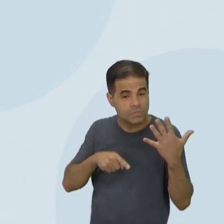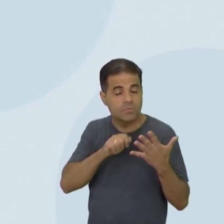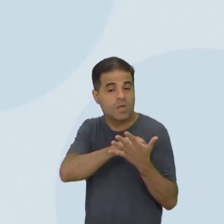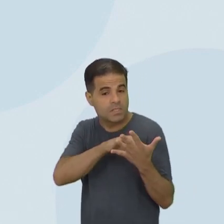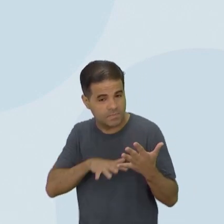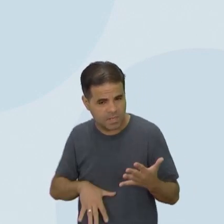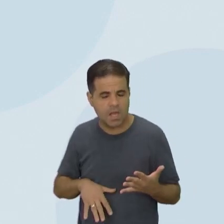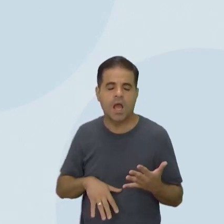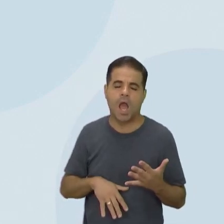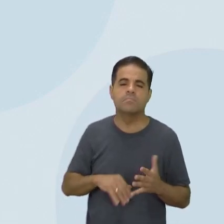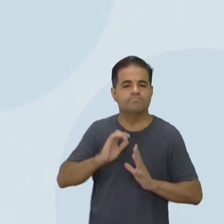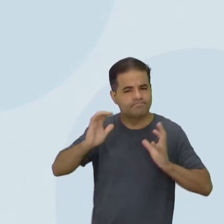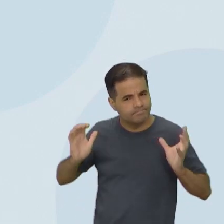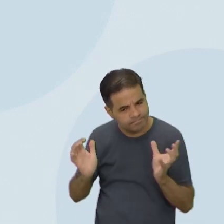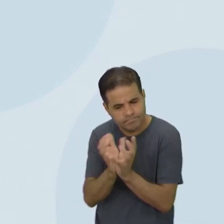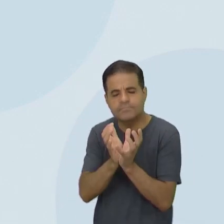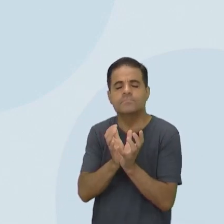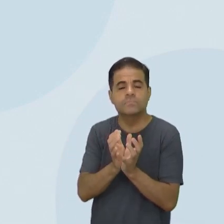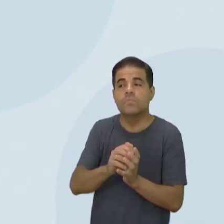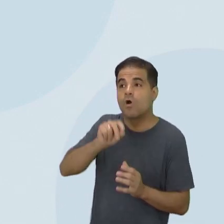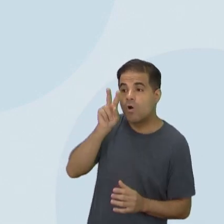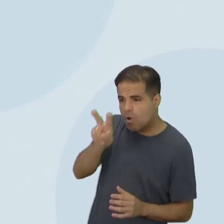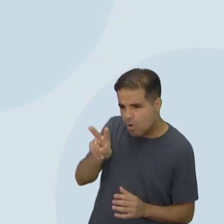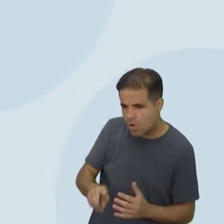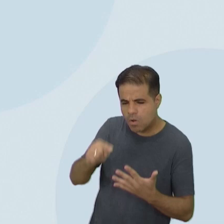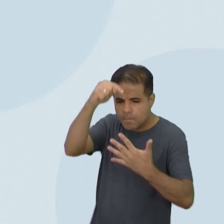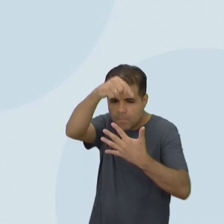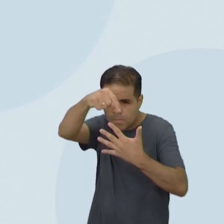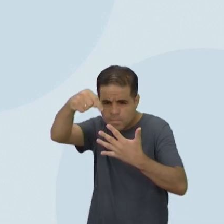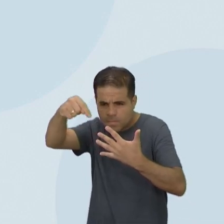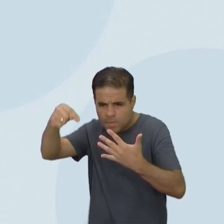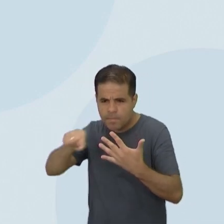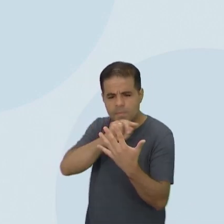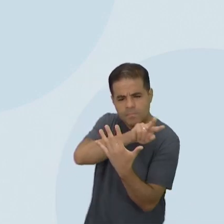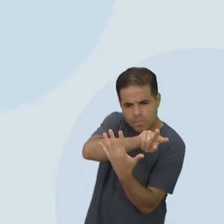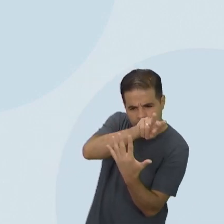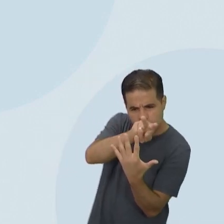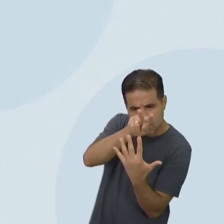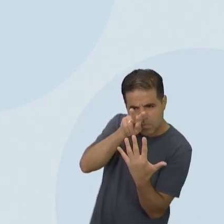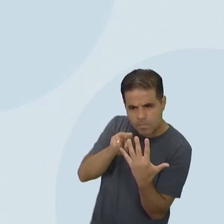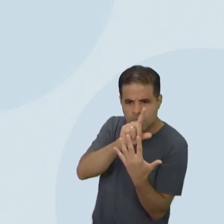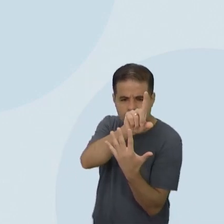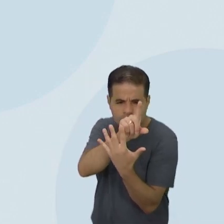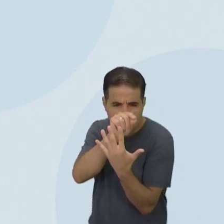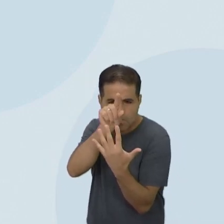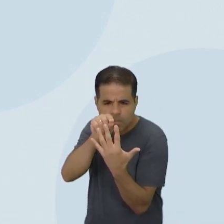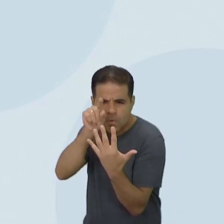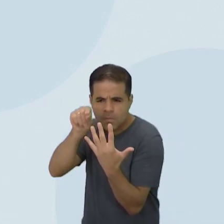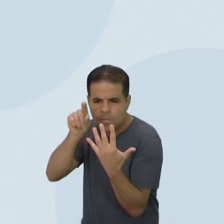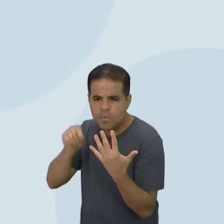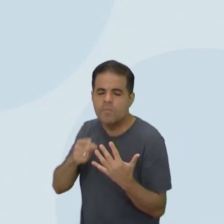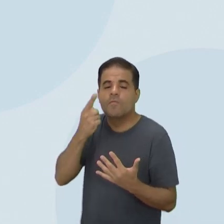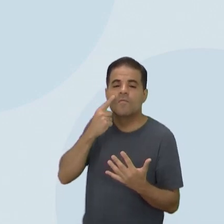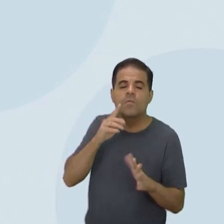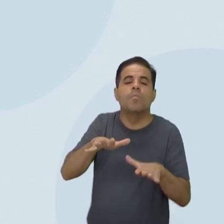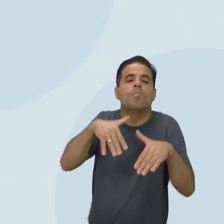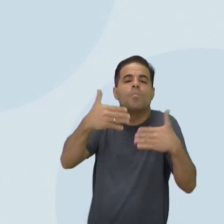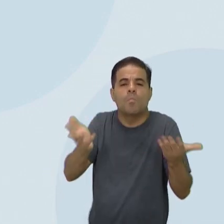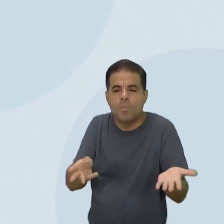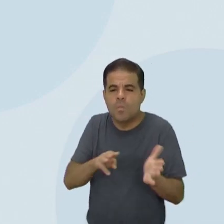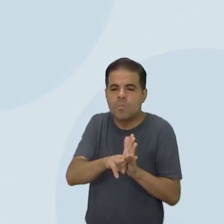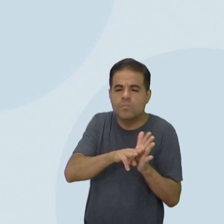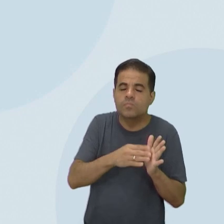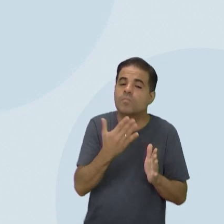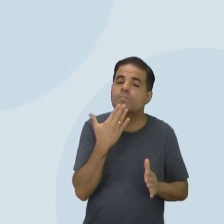cada um dos componentes. Então, olhe para esses componentes, seleciona uma atividade, vê qual a metodologia ativa